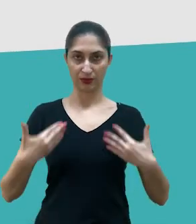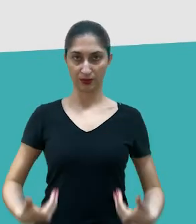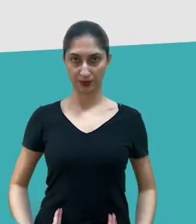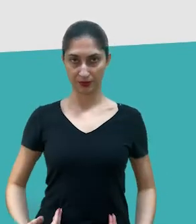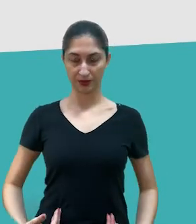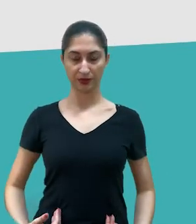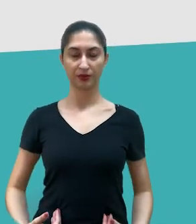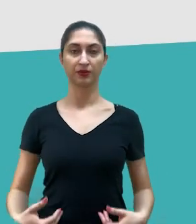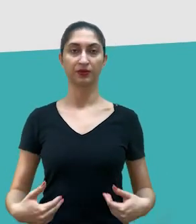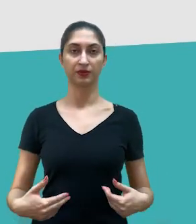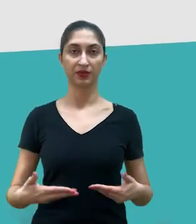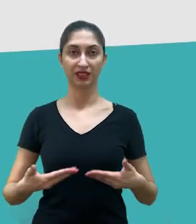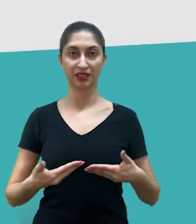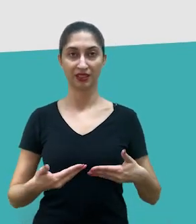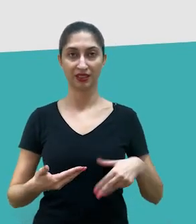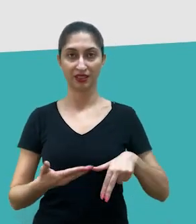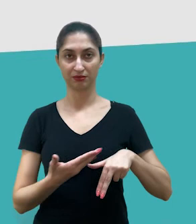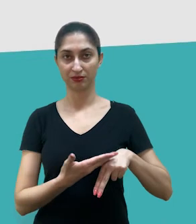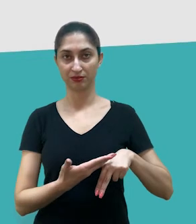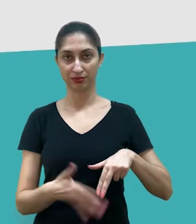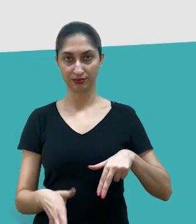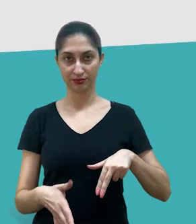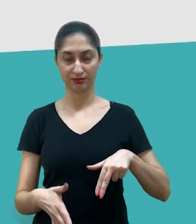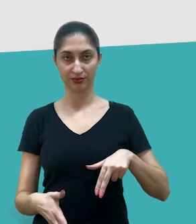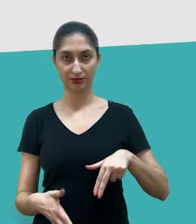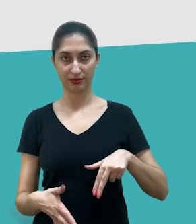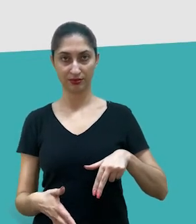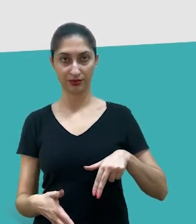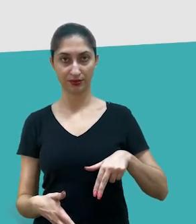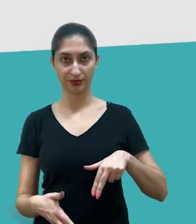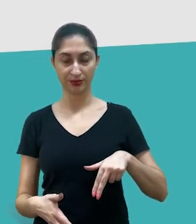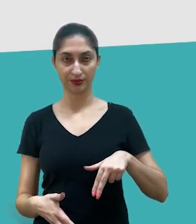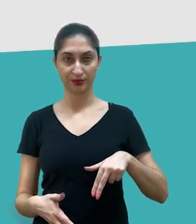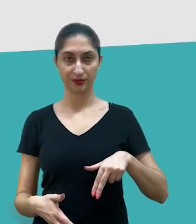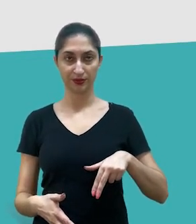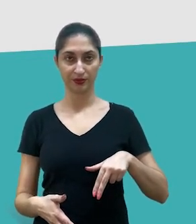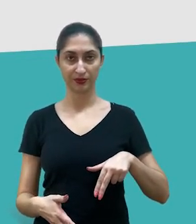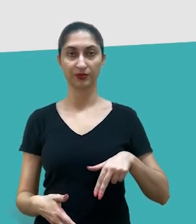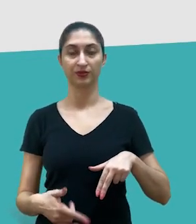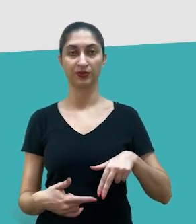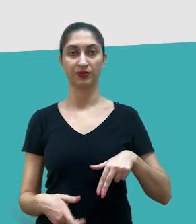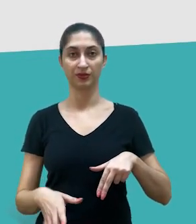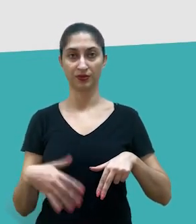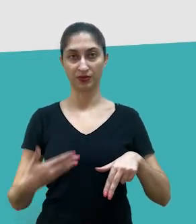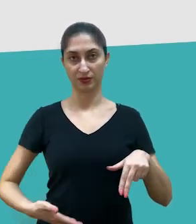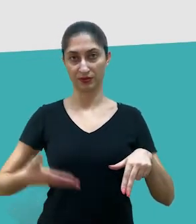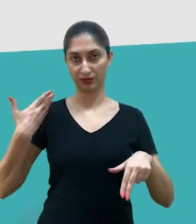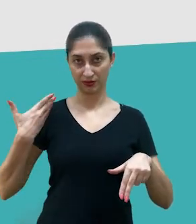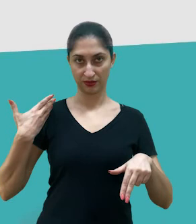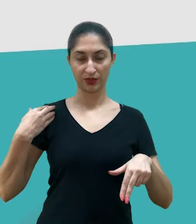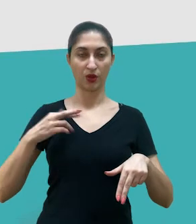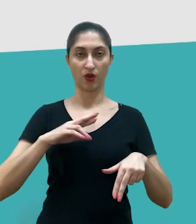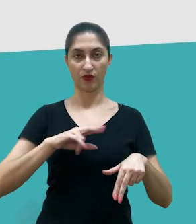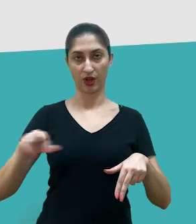e as partes de baixo, a gente tem aquilo que a gente chama de bottom. Então, top, todas